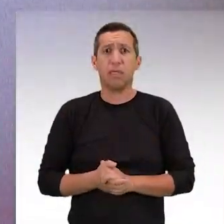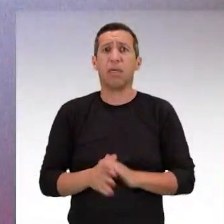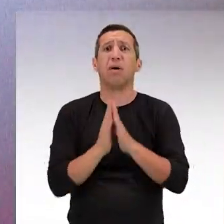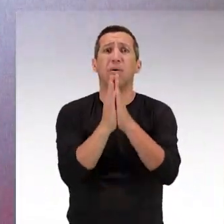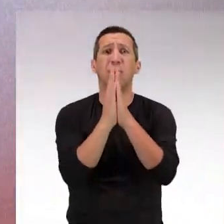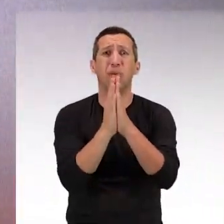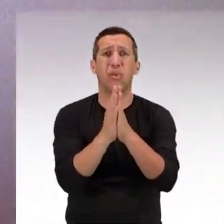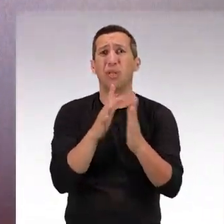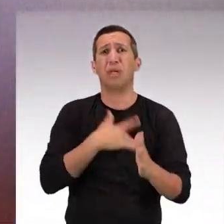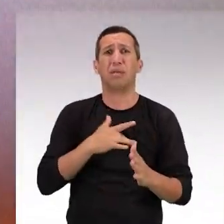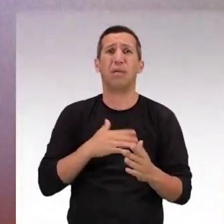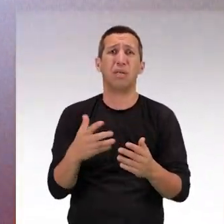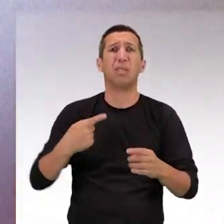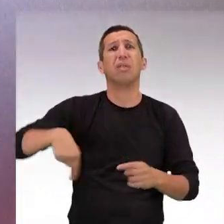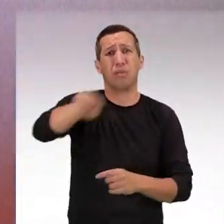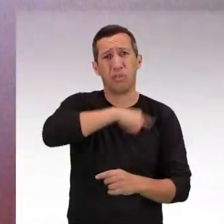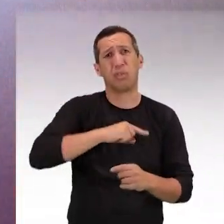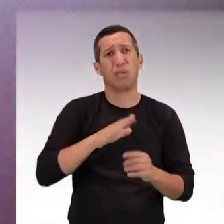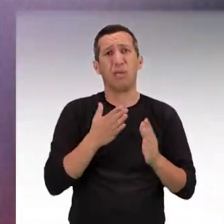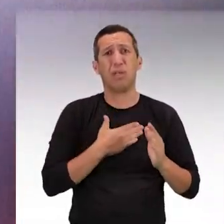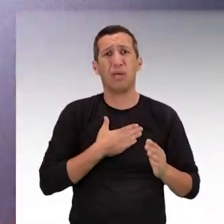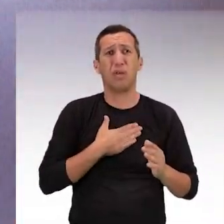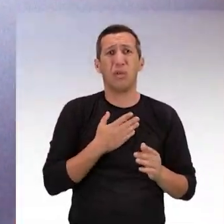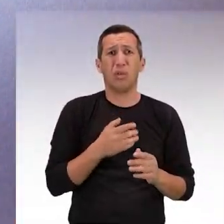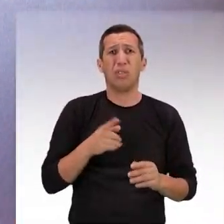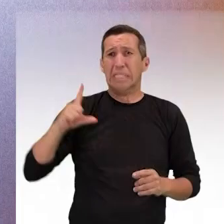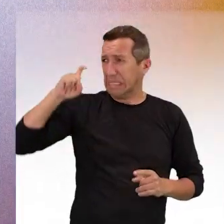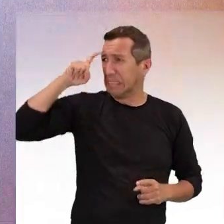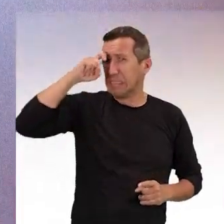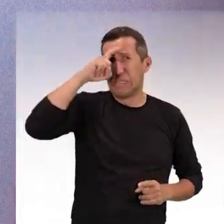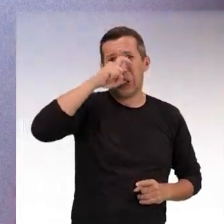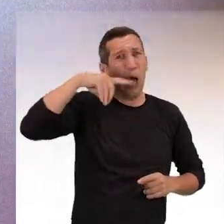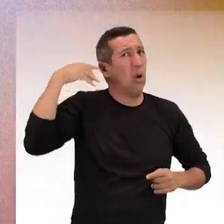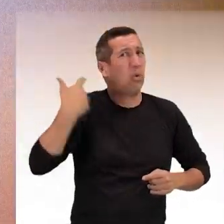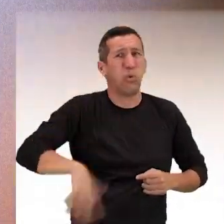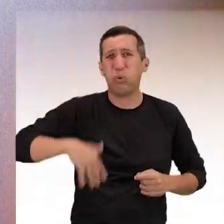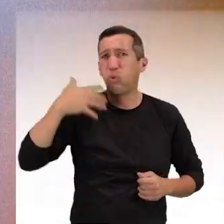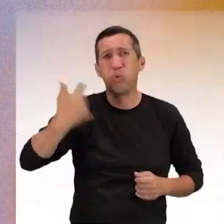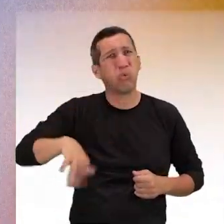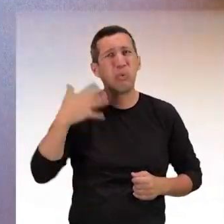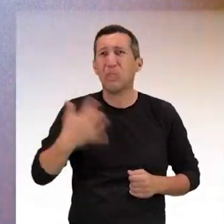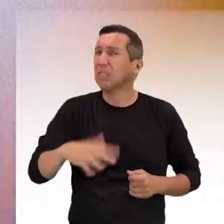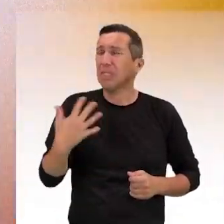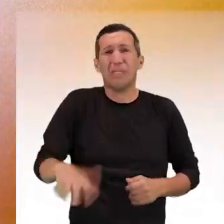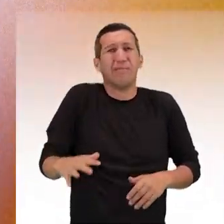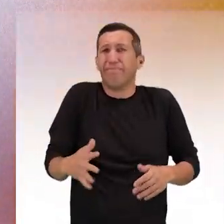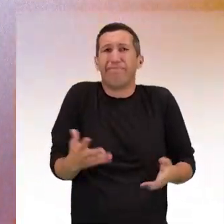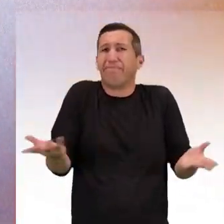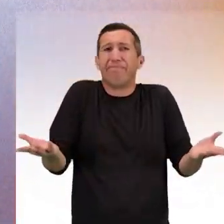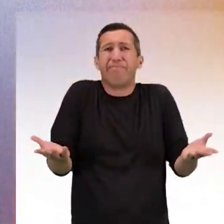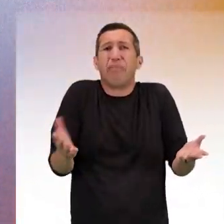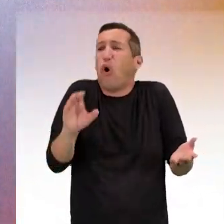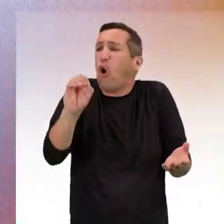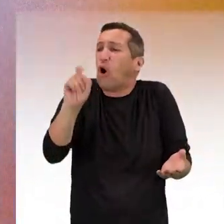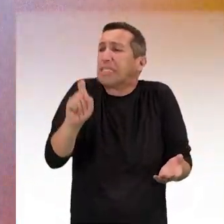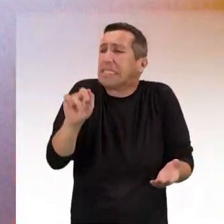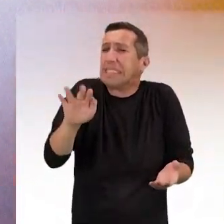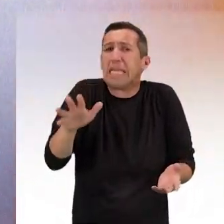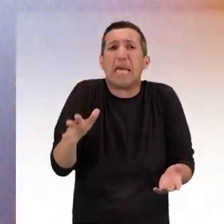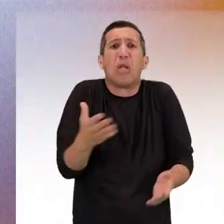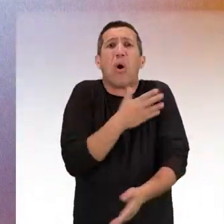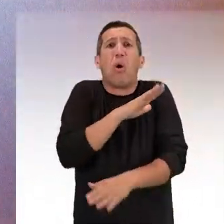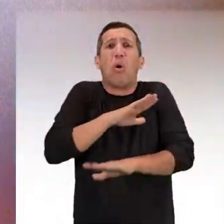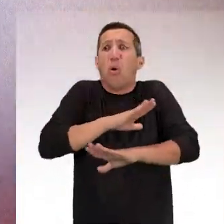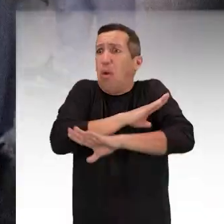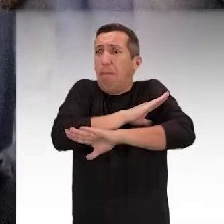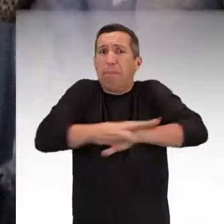Pessoal, eu peço misericórdia de vocês. Nós estamos numa situação deplorável. Simplesmente acabou o oxigênio de toda